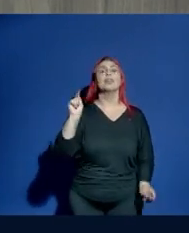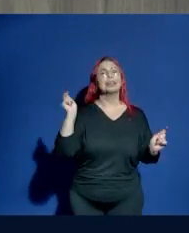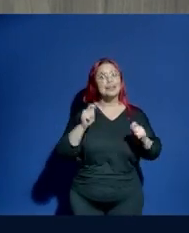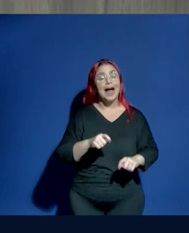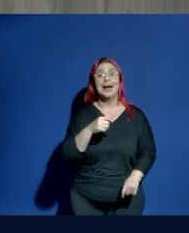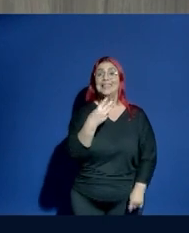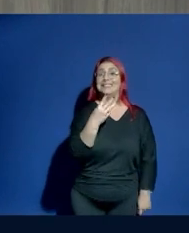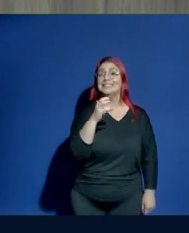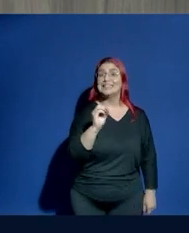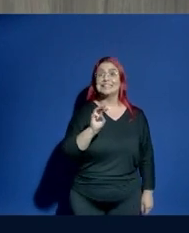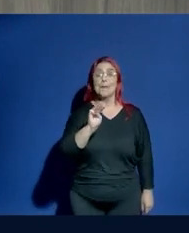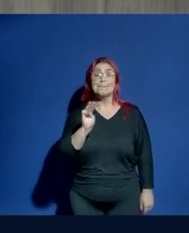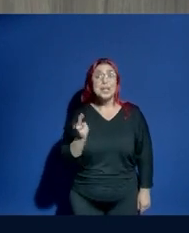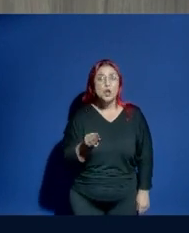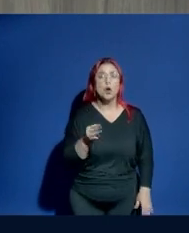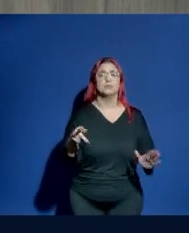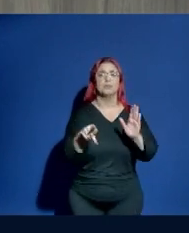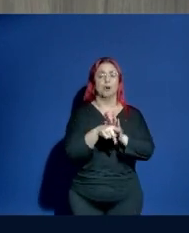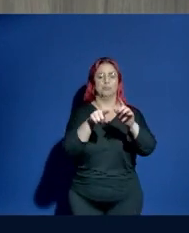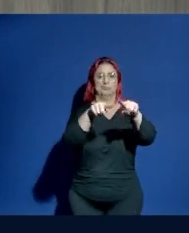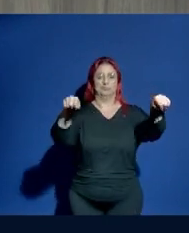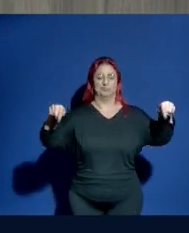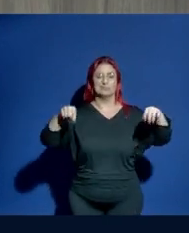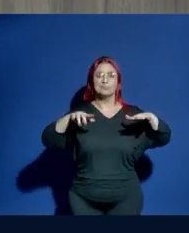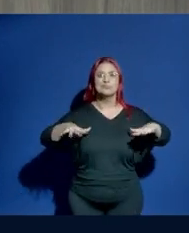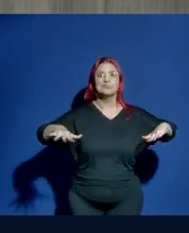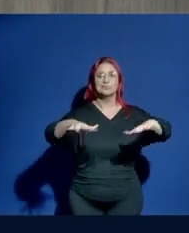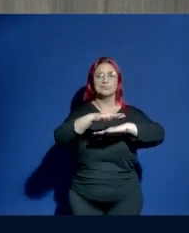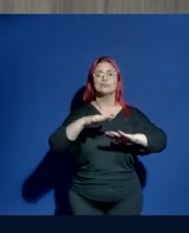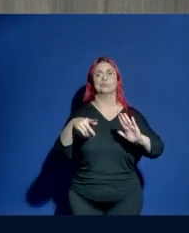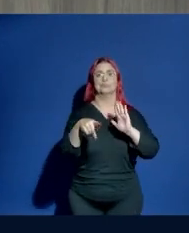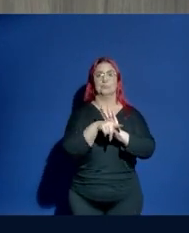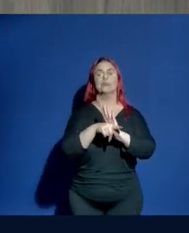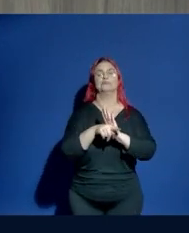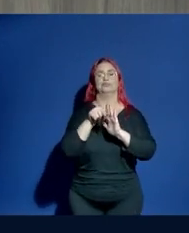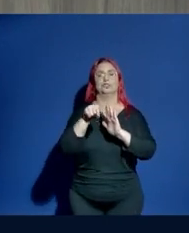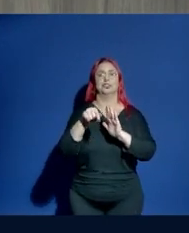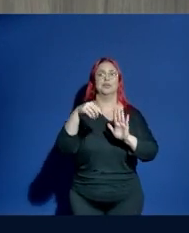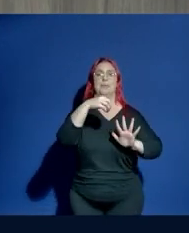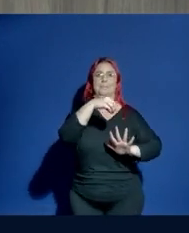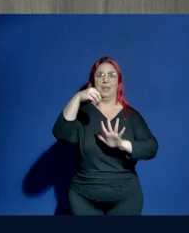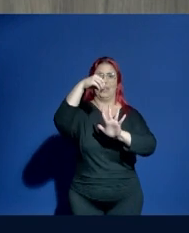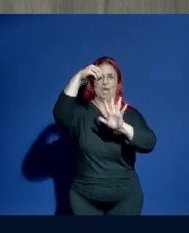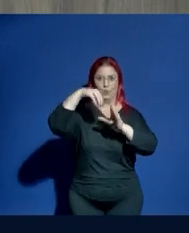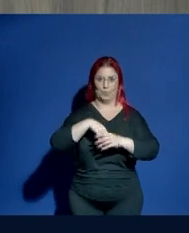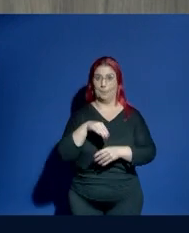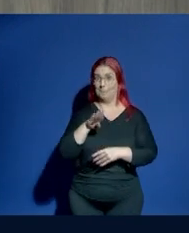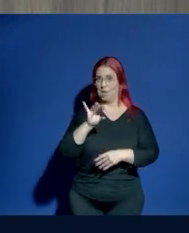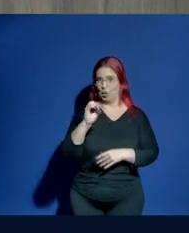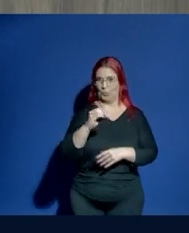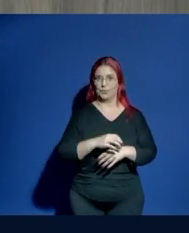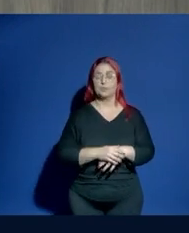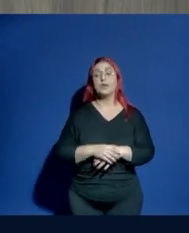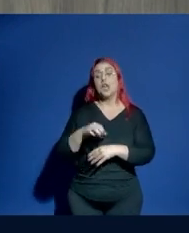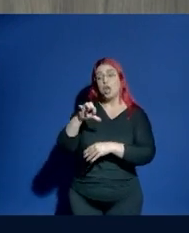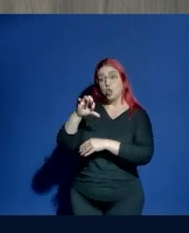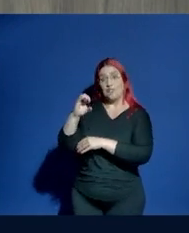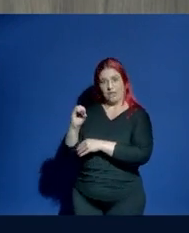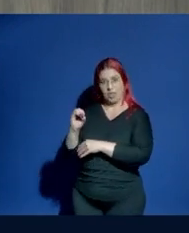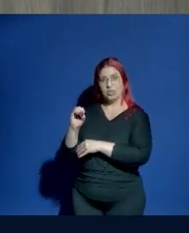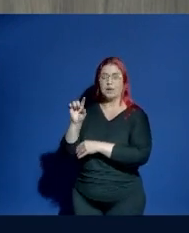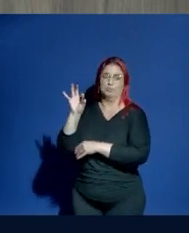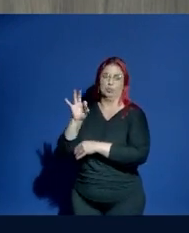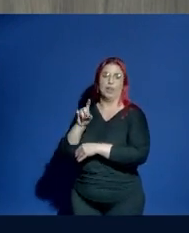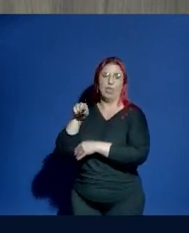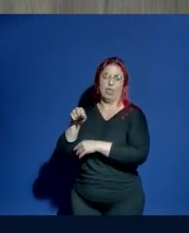de metros de gás por dia bebe a metade desse 30 milhões 10% tá em até o sanitário 90 tá no Agro importante lembrar